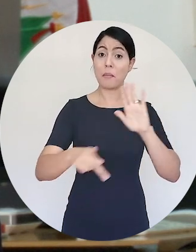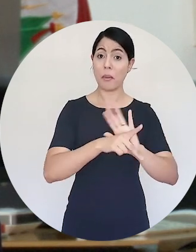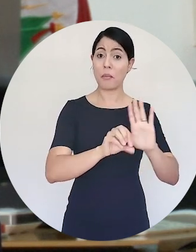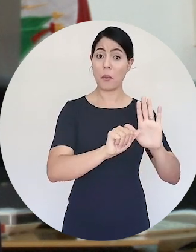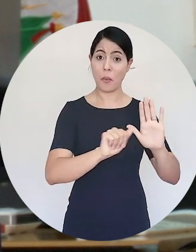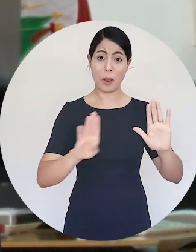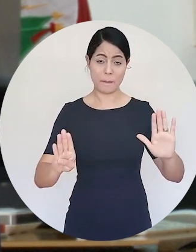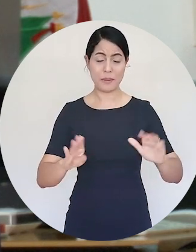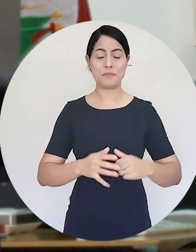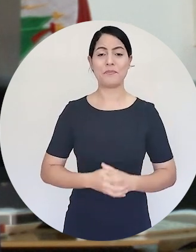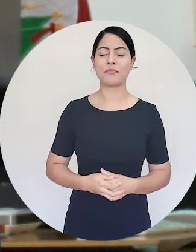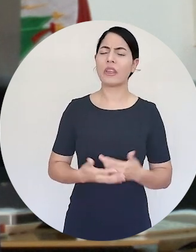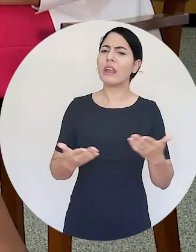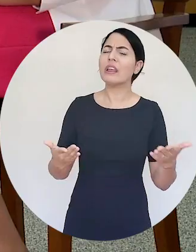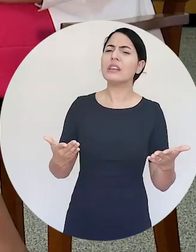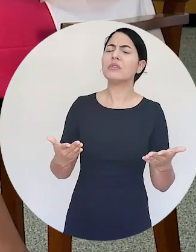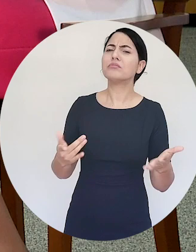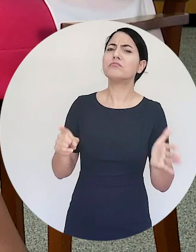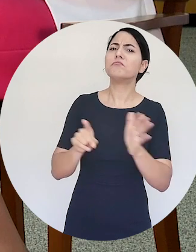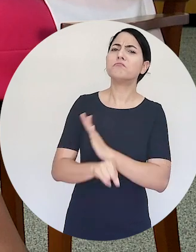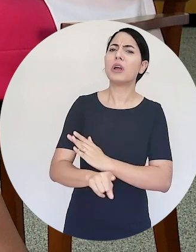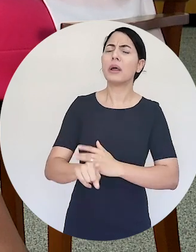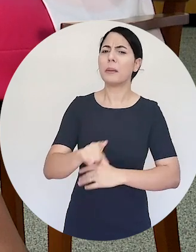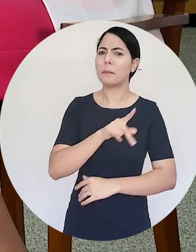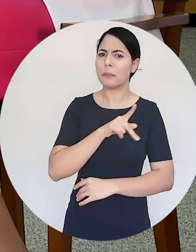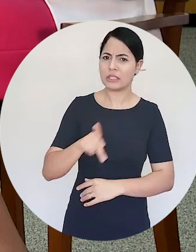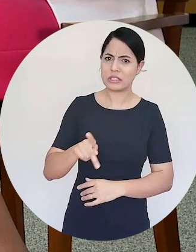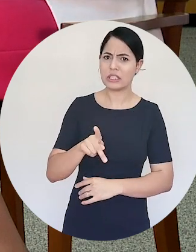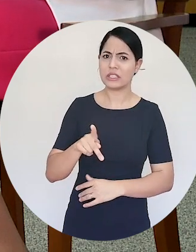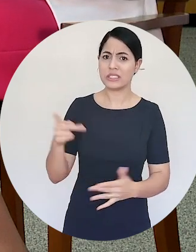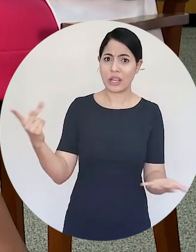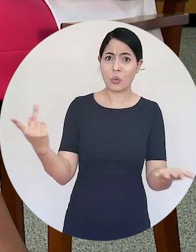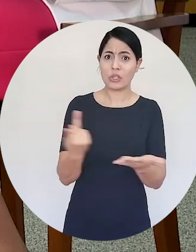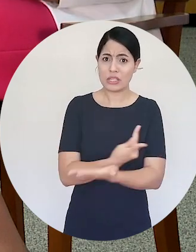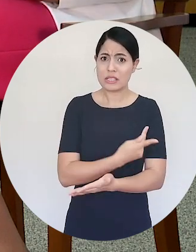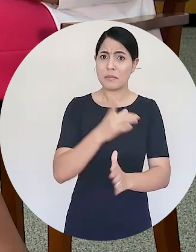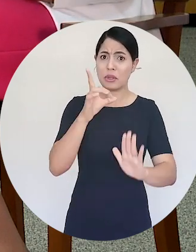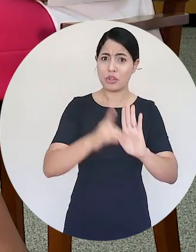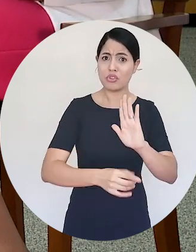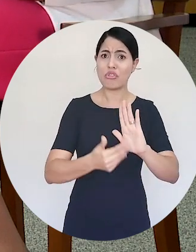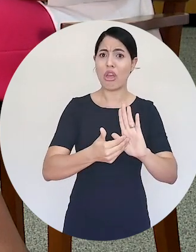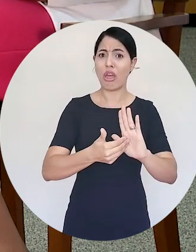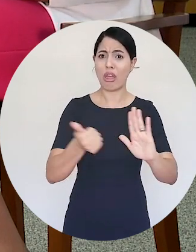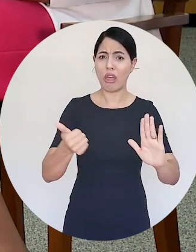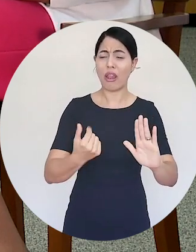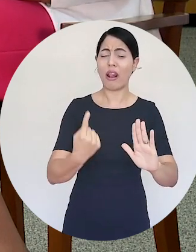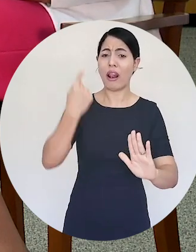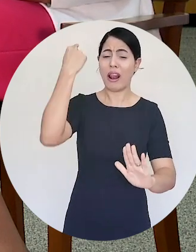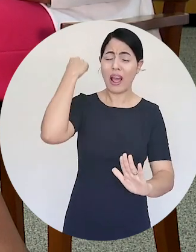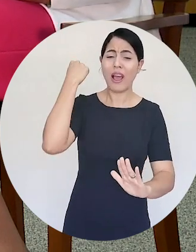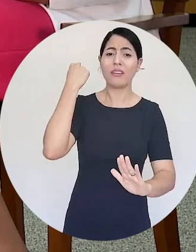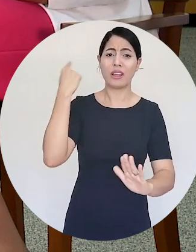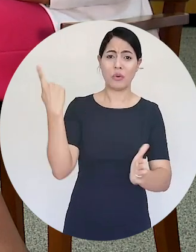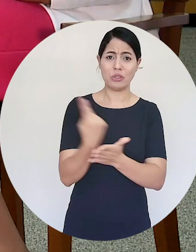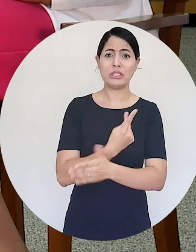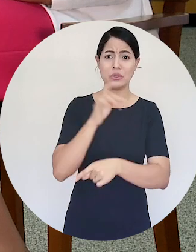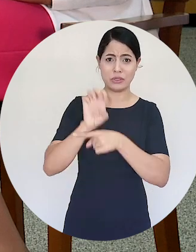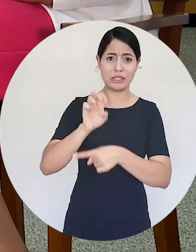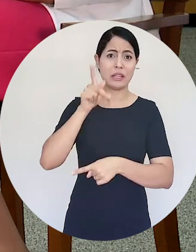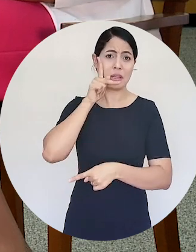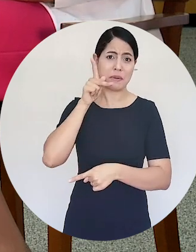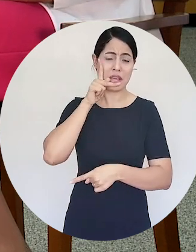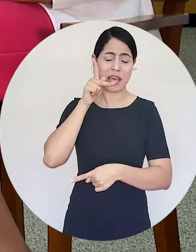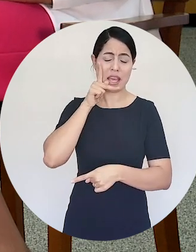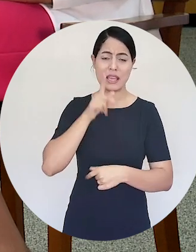dos trabalhos da Ordem dos Advogados. Presidente, infelizmente, este caso de violação das prerrogativas da advocacia lá na